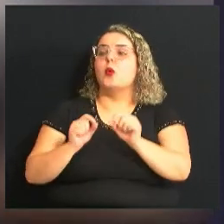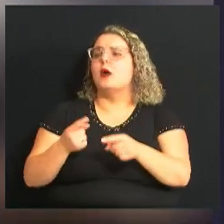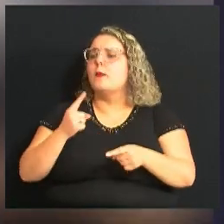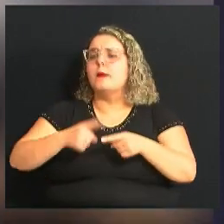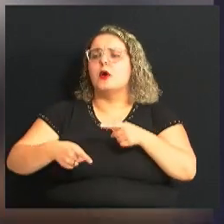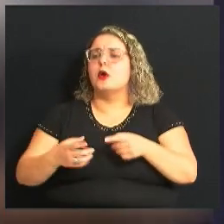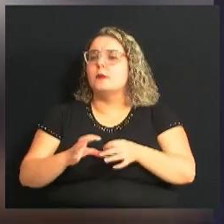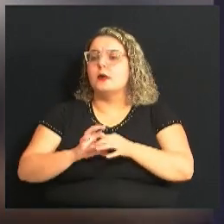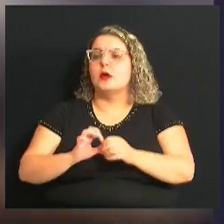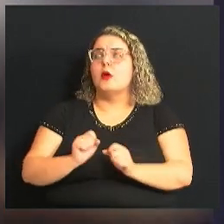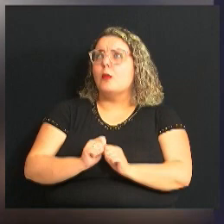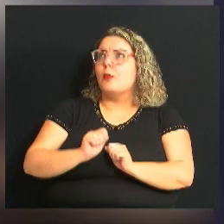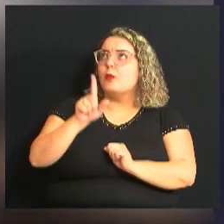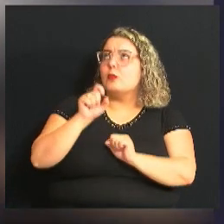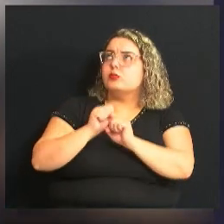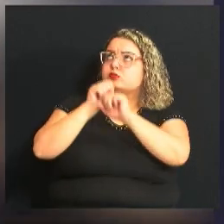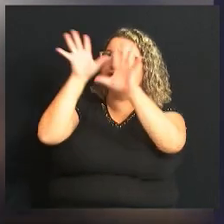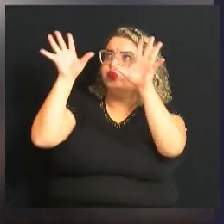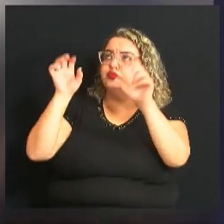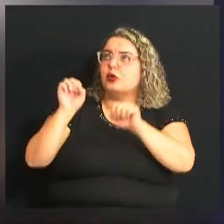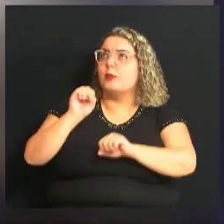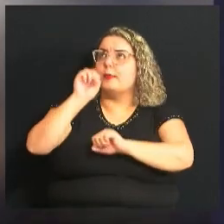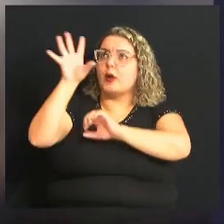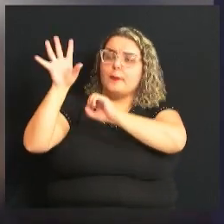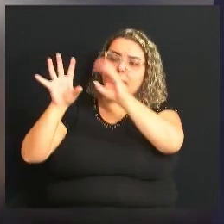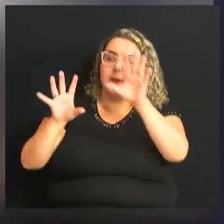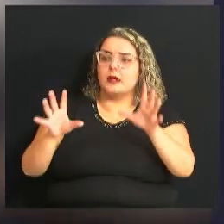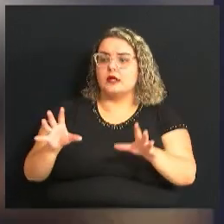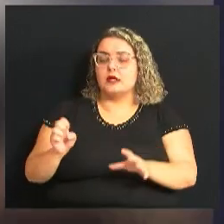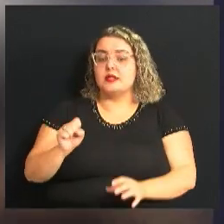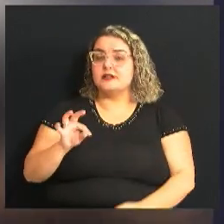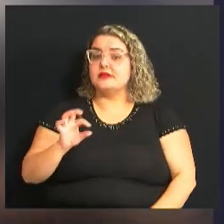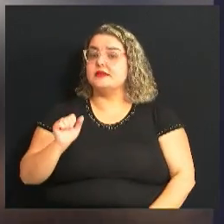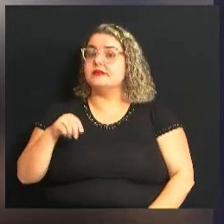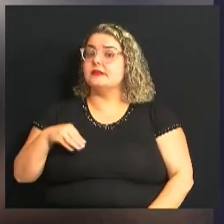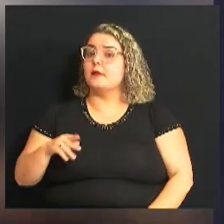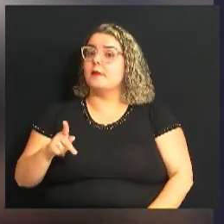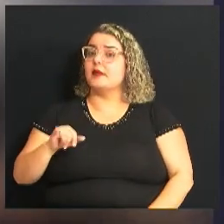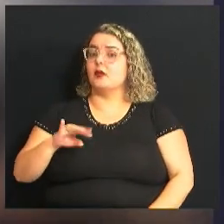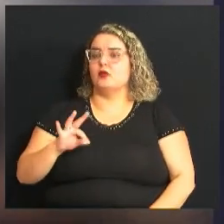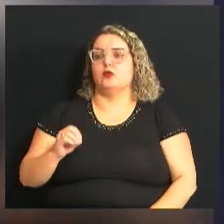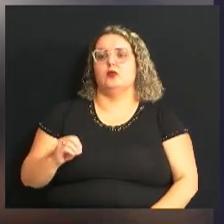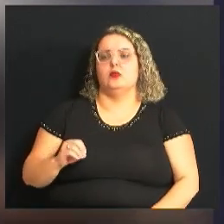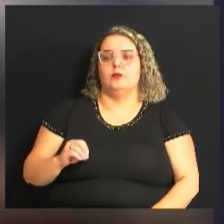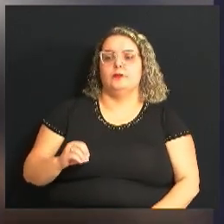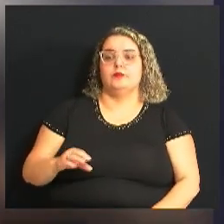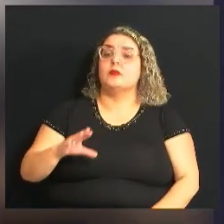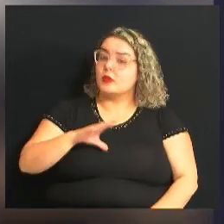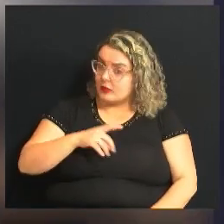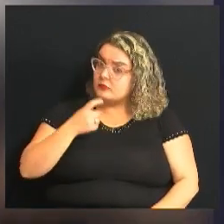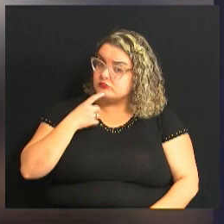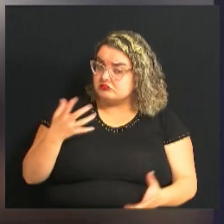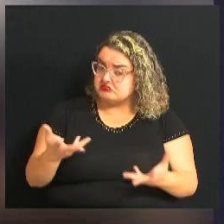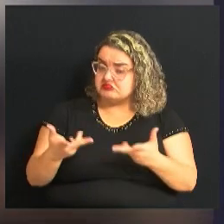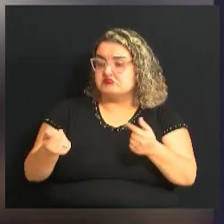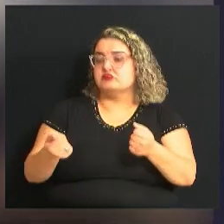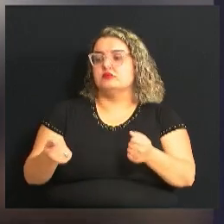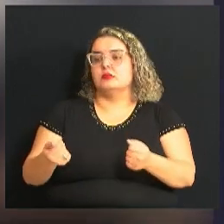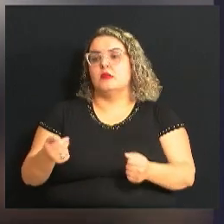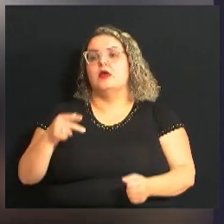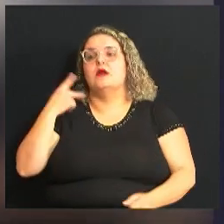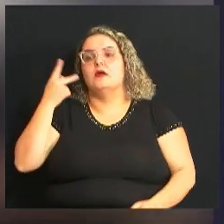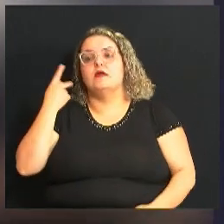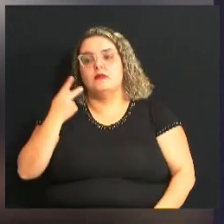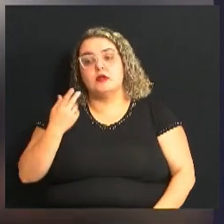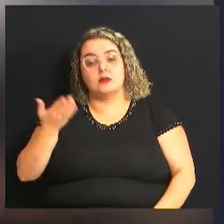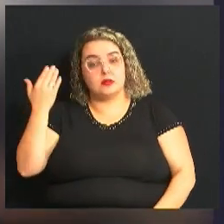soltura de fogos de artifício com estampido na cidade de Campinas. Campinas foi pródiga, aliás, foi, na época, vereador Jonas